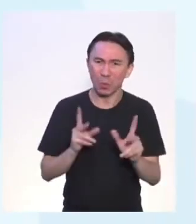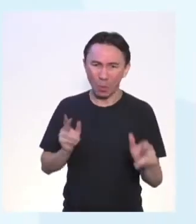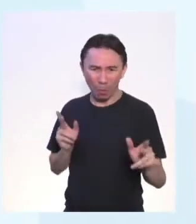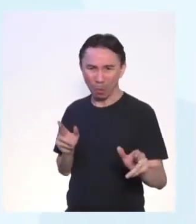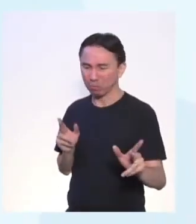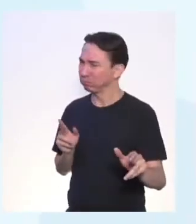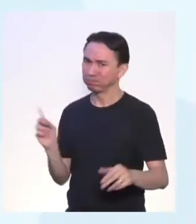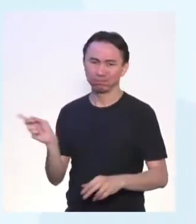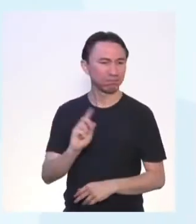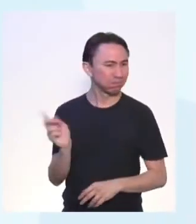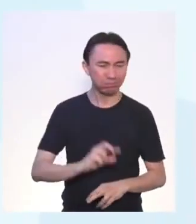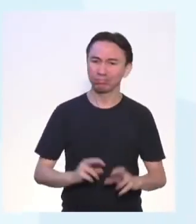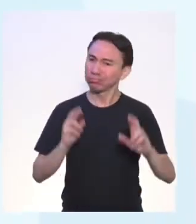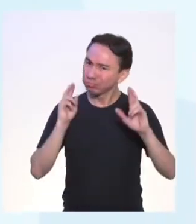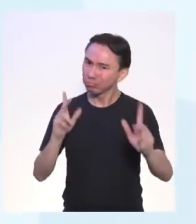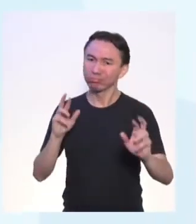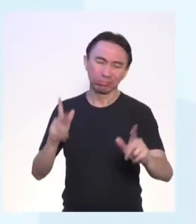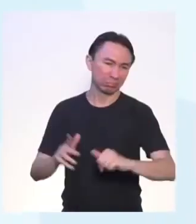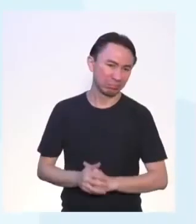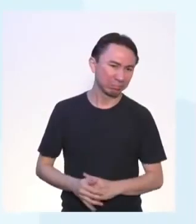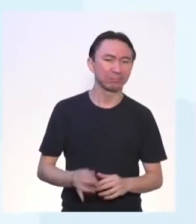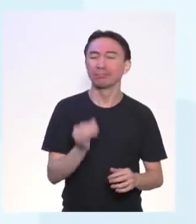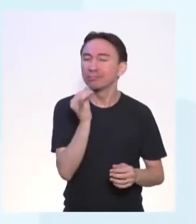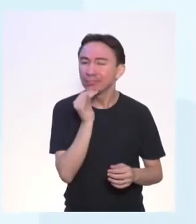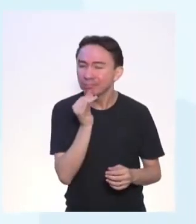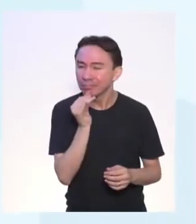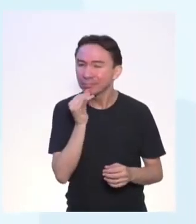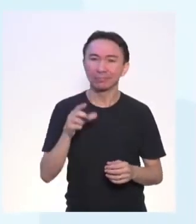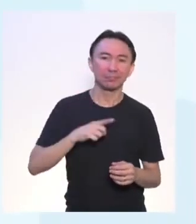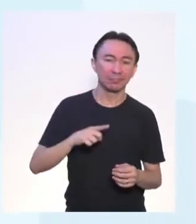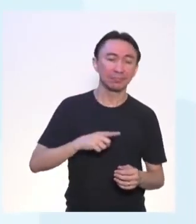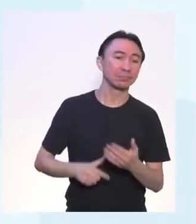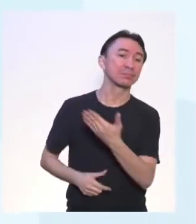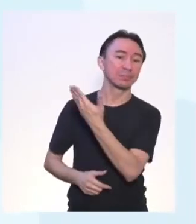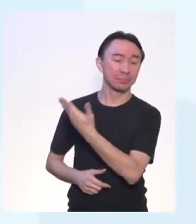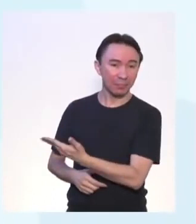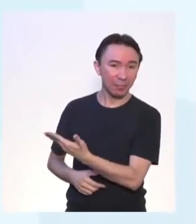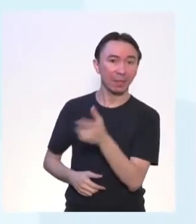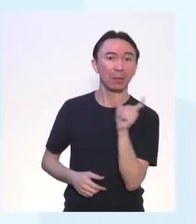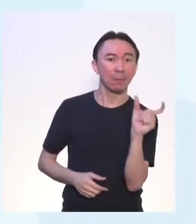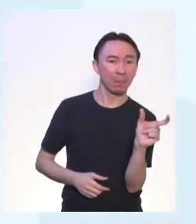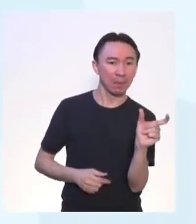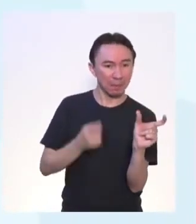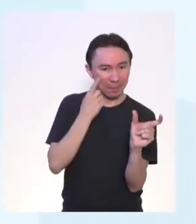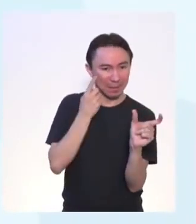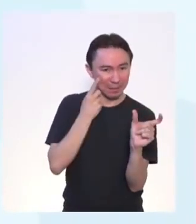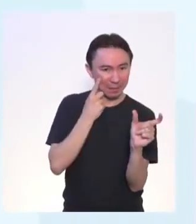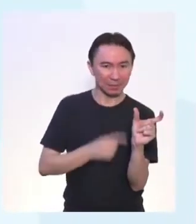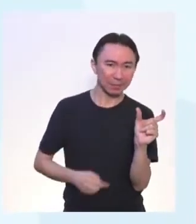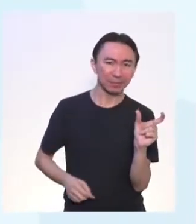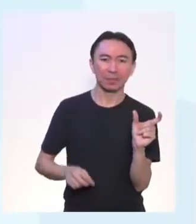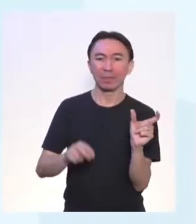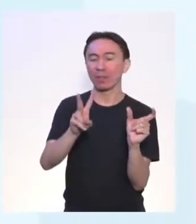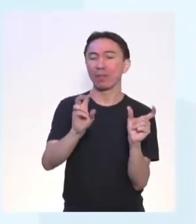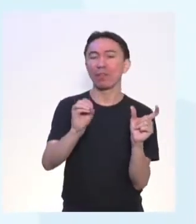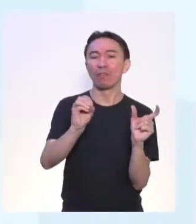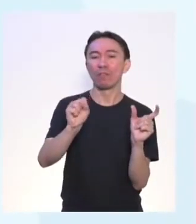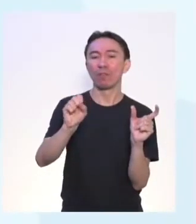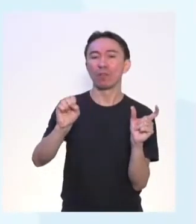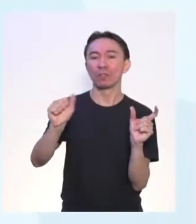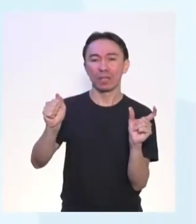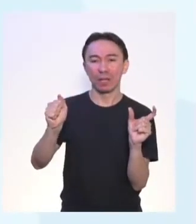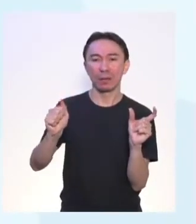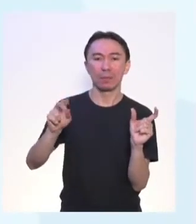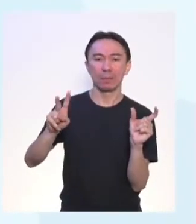tá? Então, temos um exemplo aí muito comum que sempre aparece. A palavra vossa mercê. Passou por vários processos